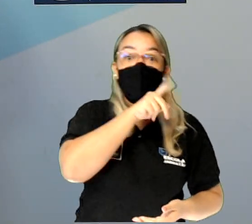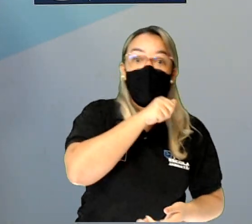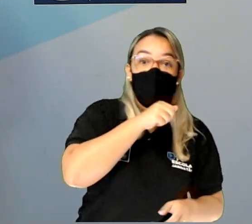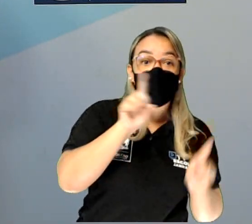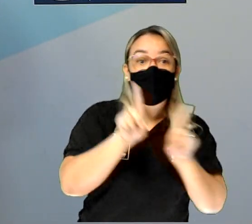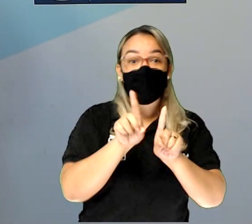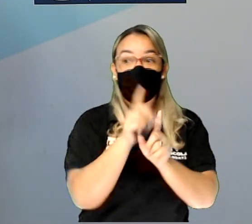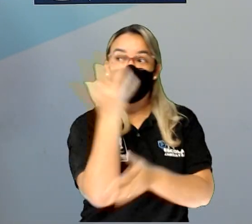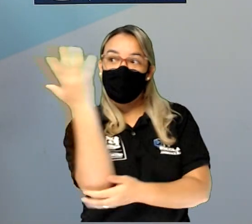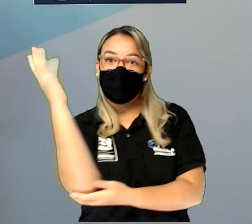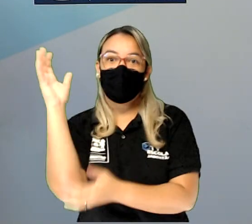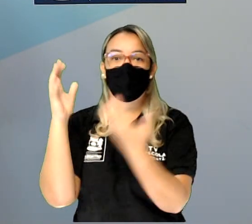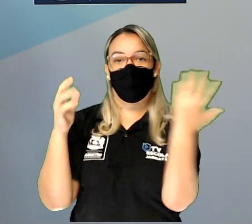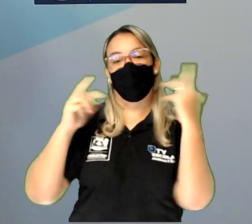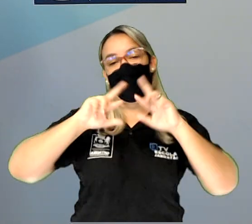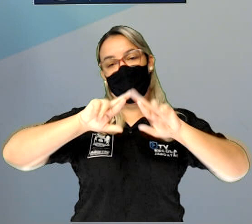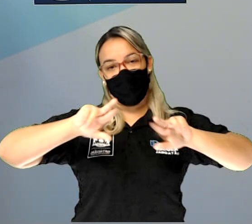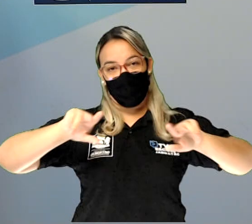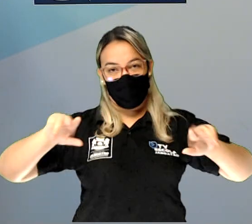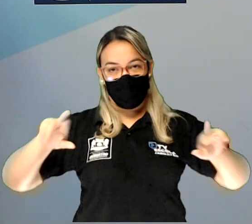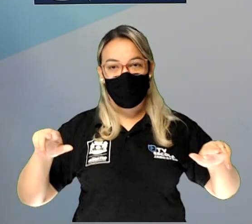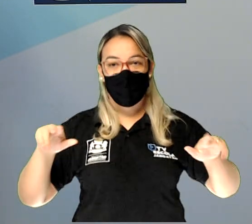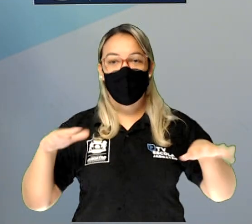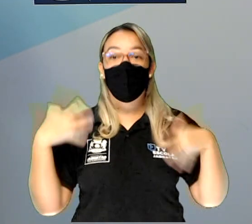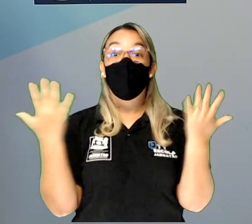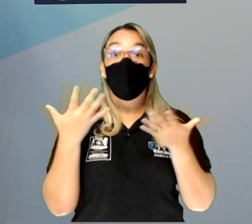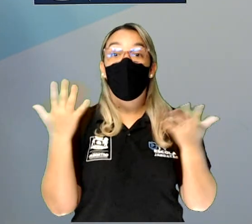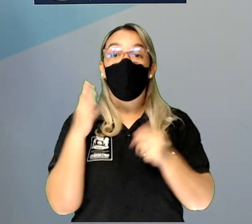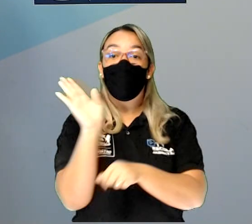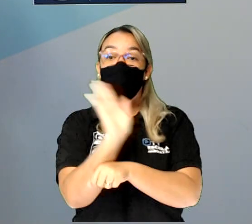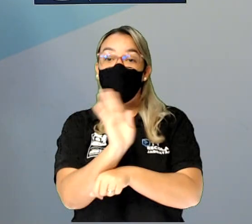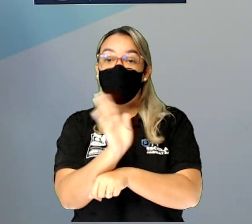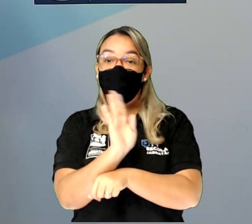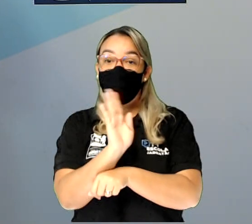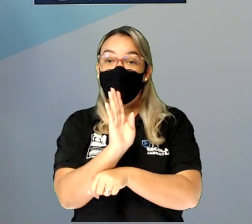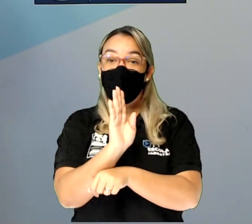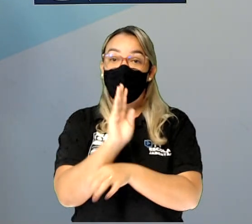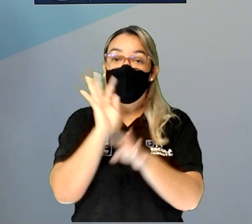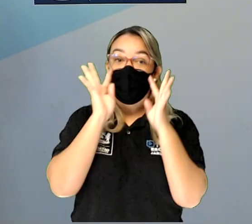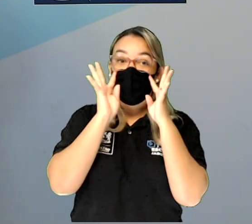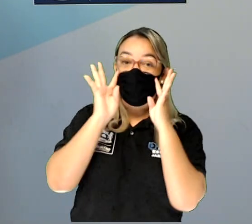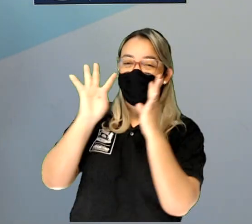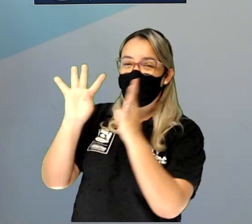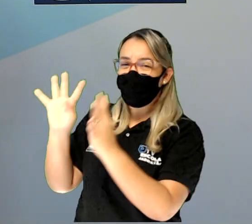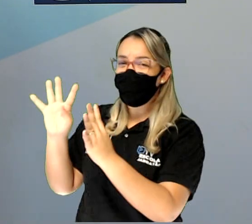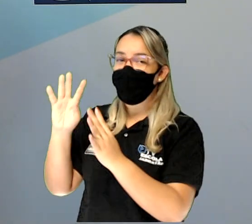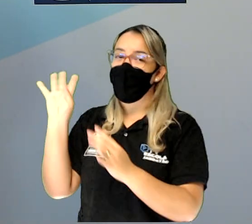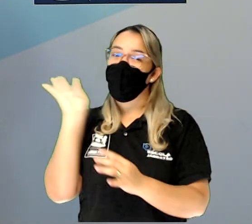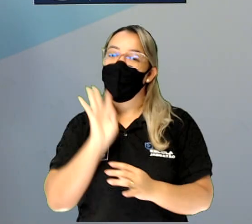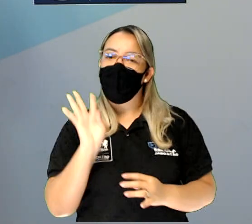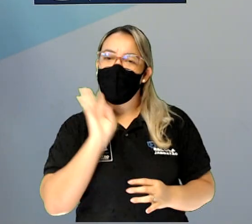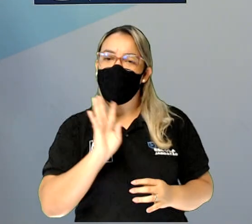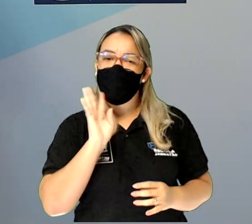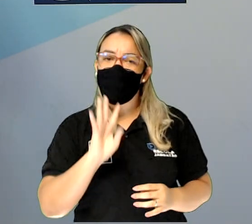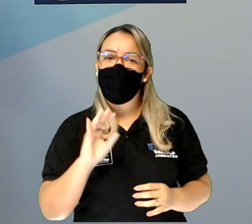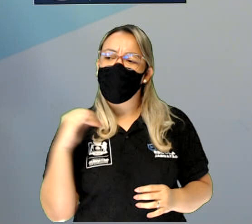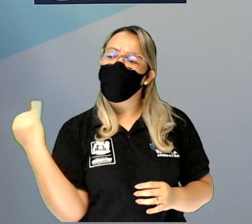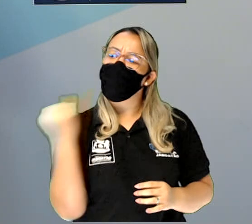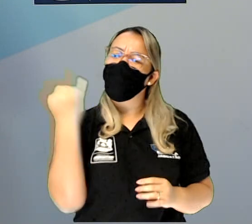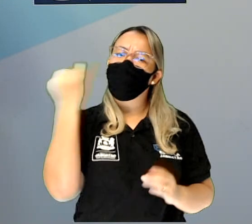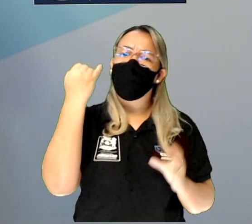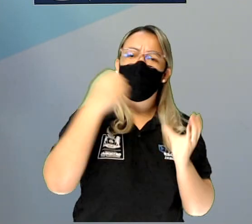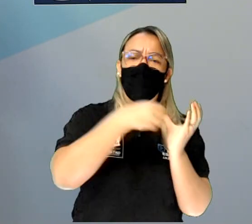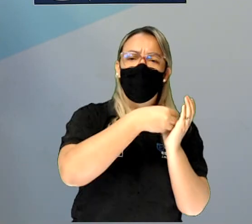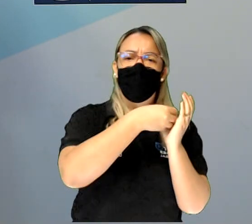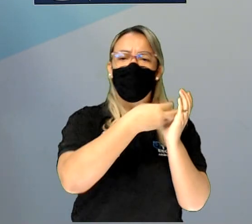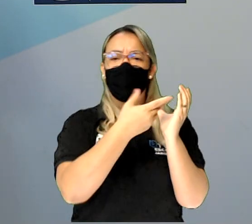ambiente. E aí, eu vou passar um vídeo para vocês, preste atenção, um vídeo bem legal, sobre a importância